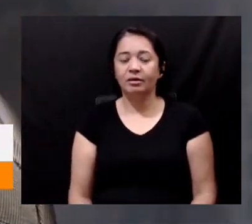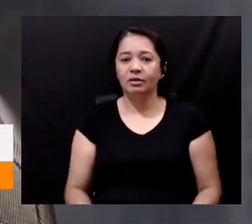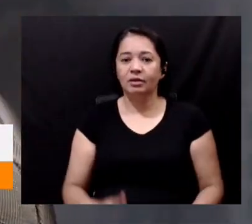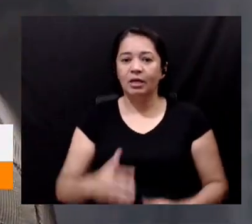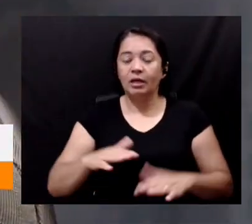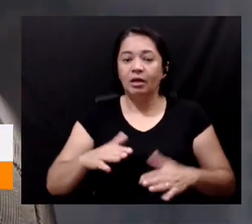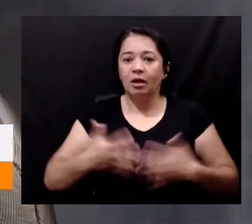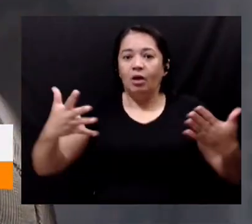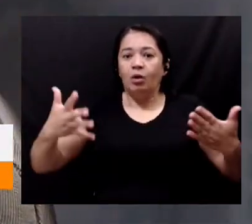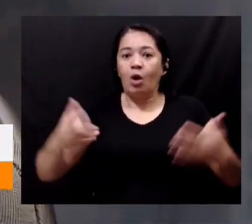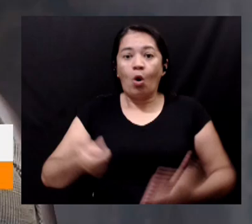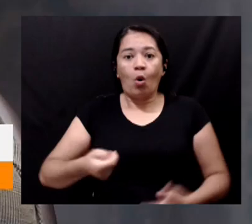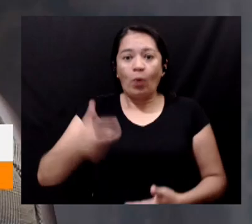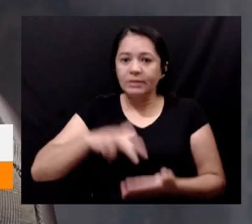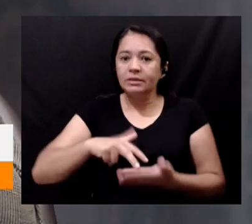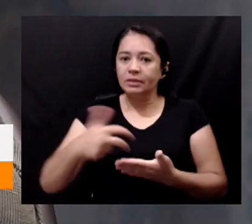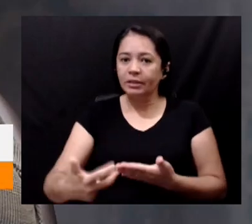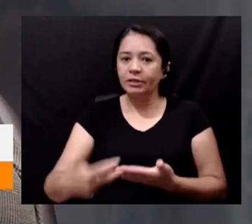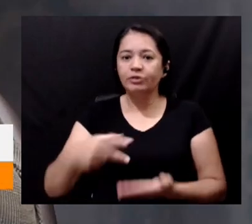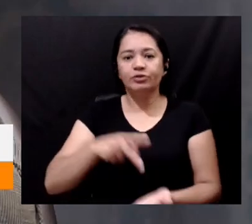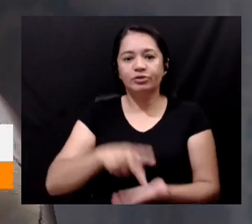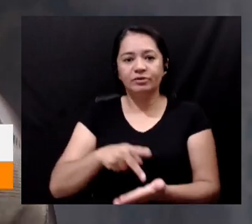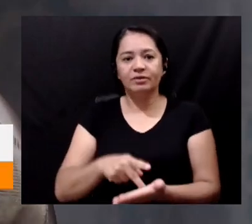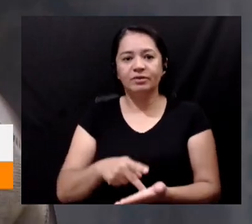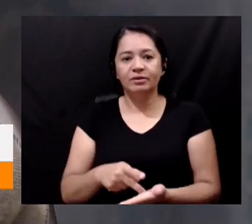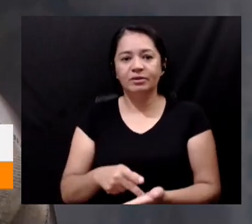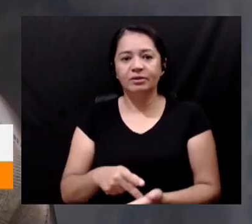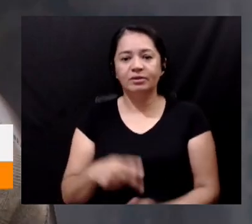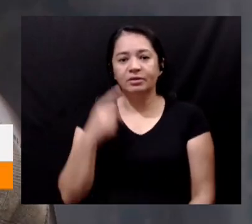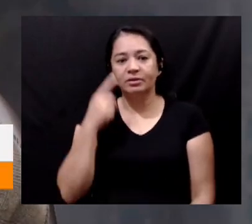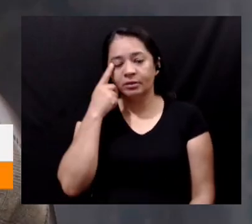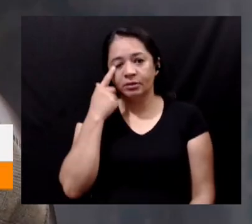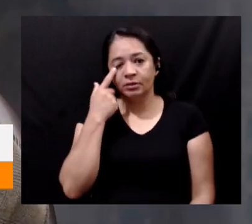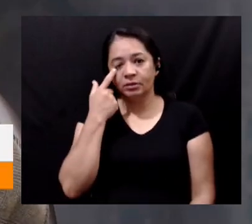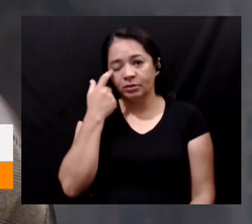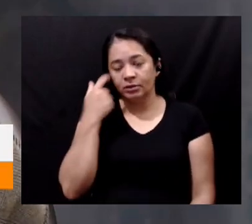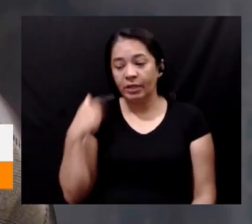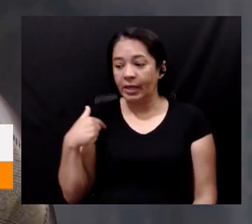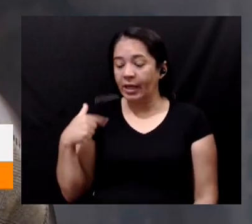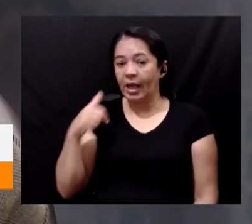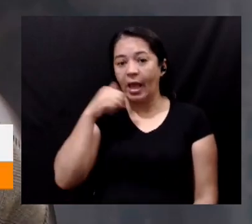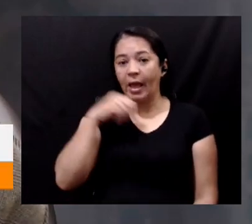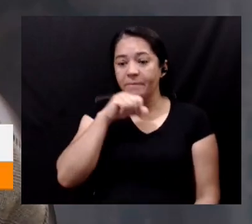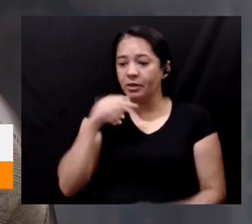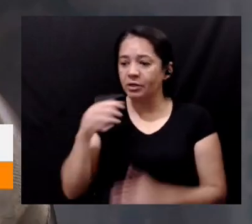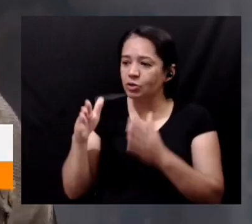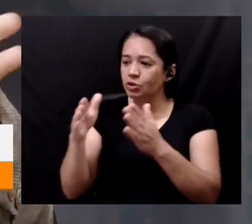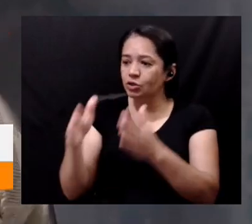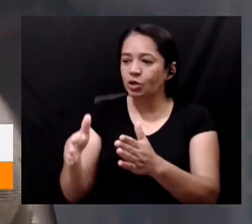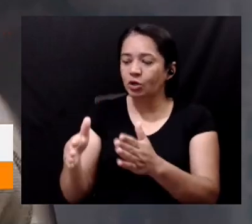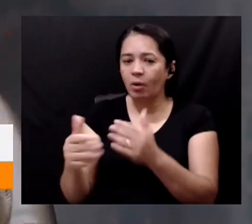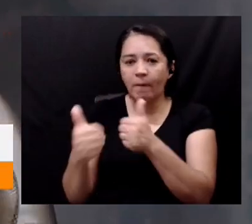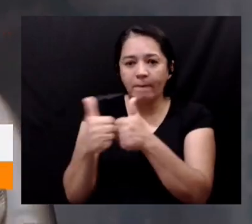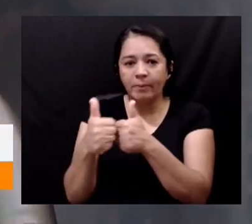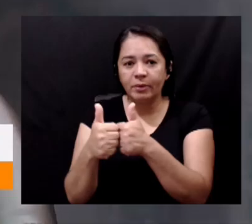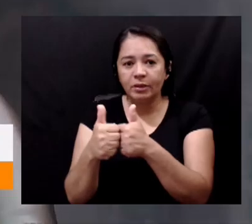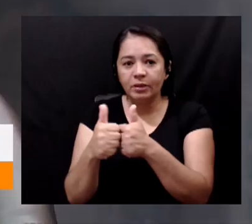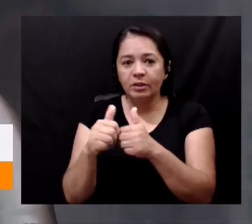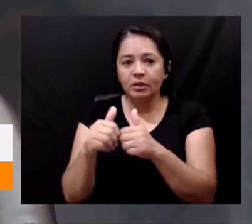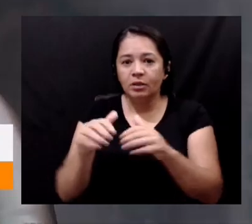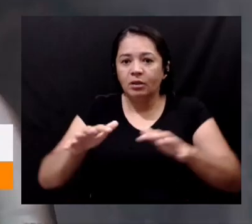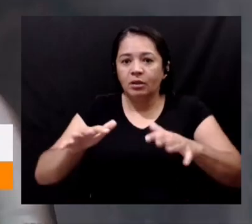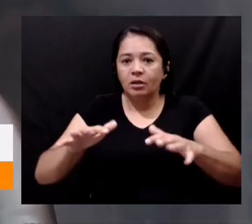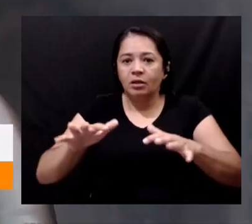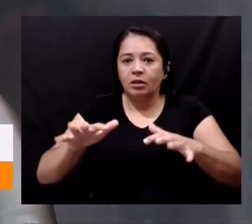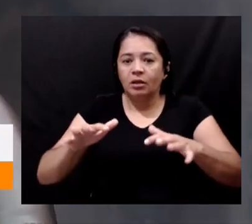caiu realmente nesse exato. momento. E aí ela chegou perto da criança, assim, e a criança apavorada, não sabia mais